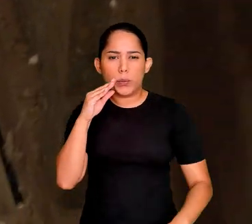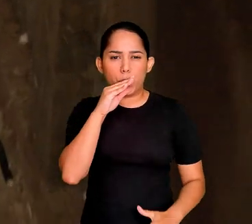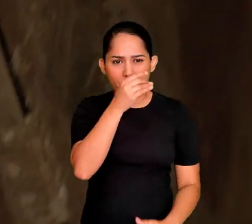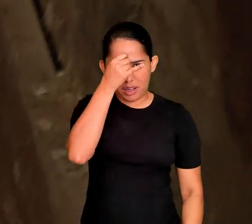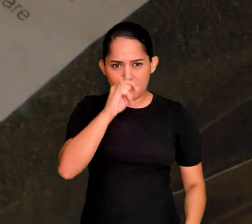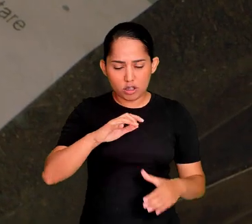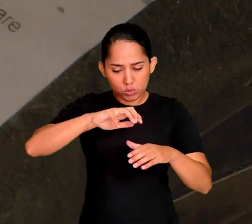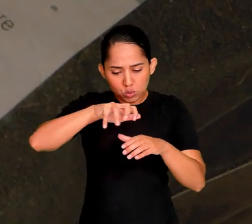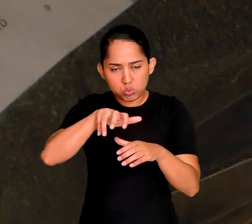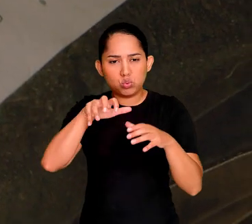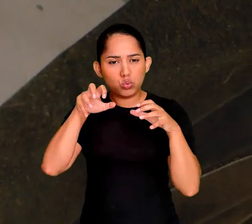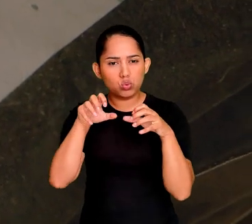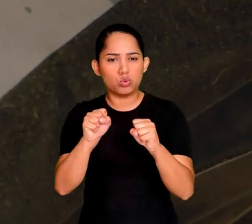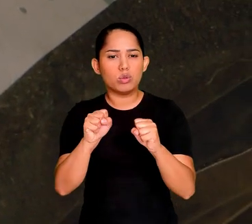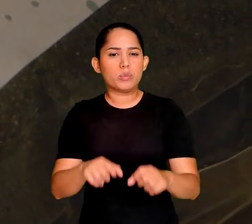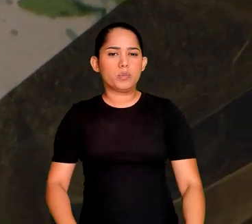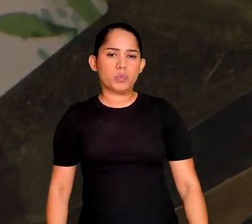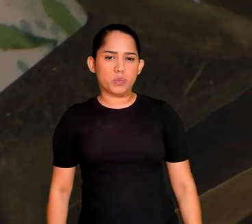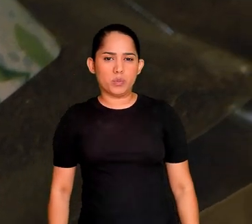escuro fechadinho.